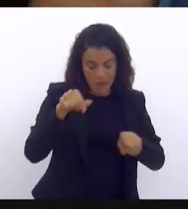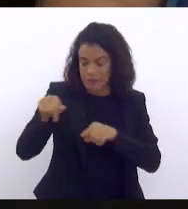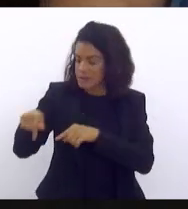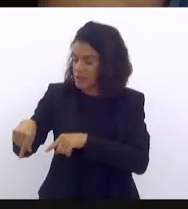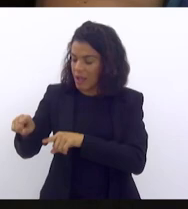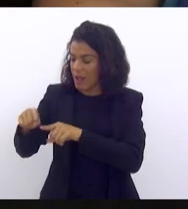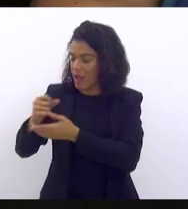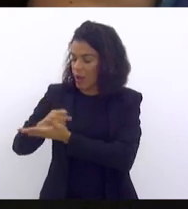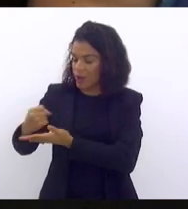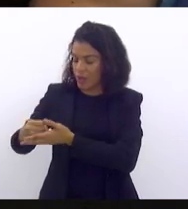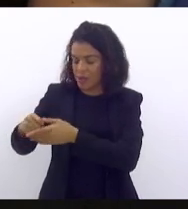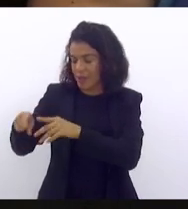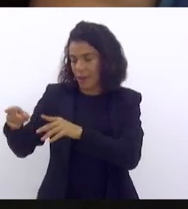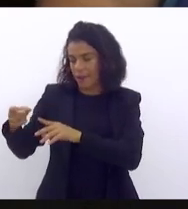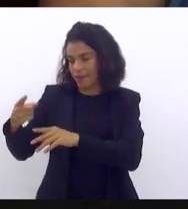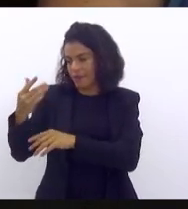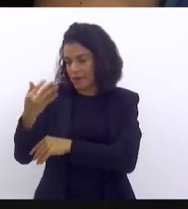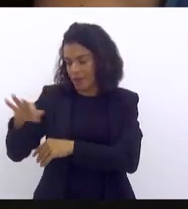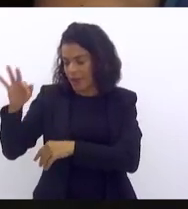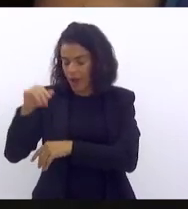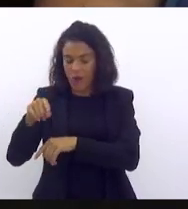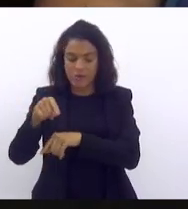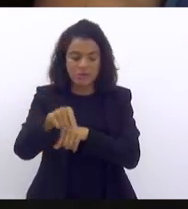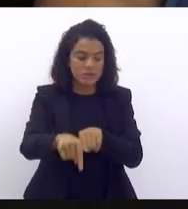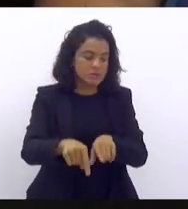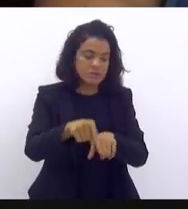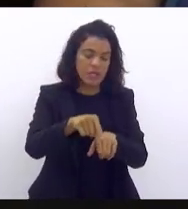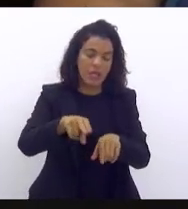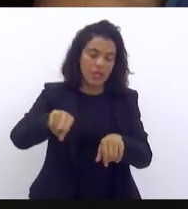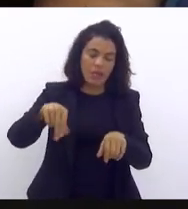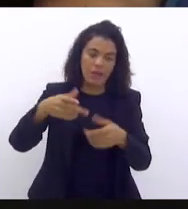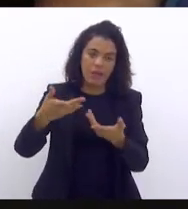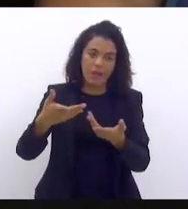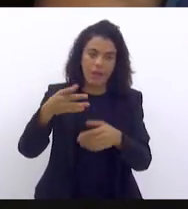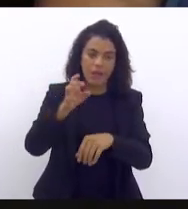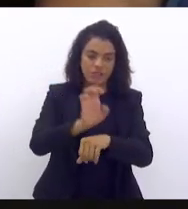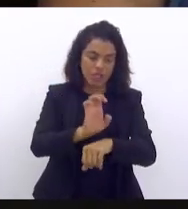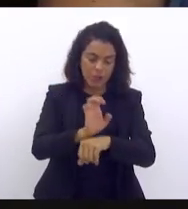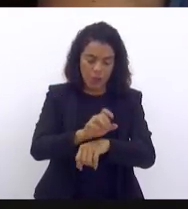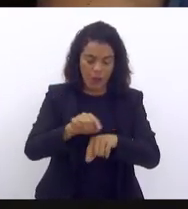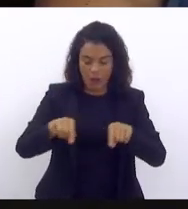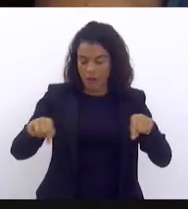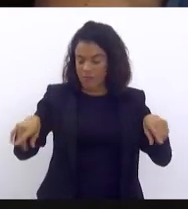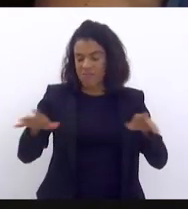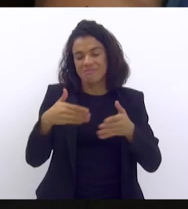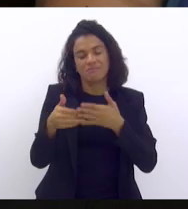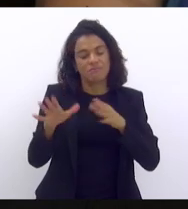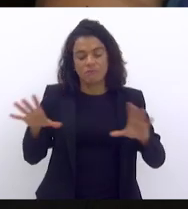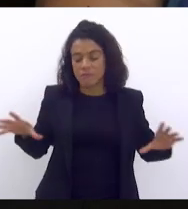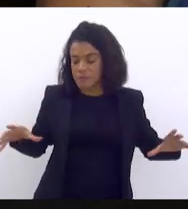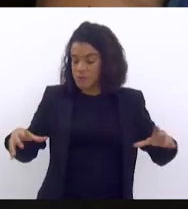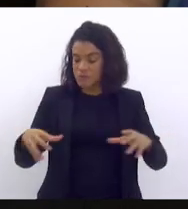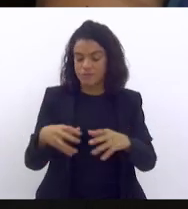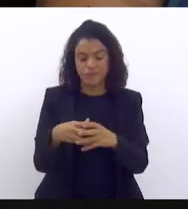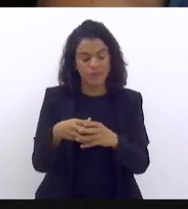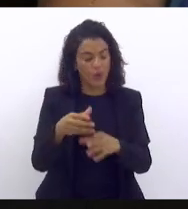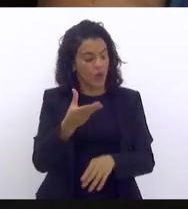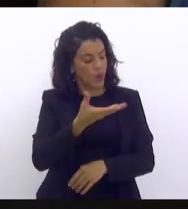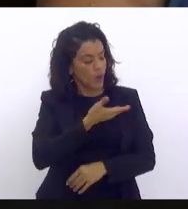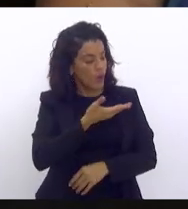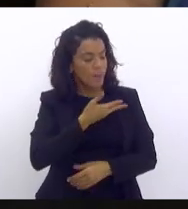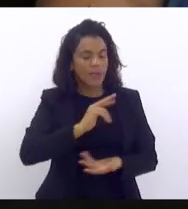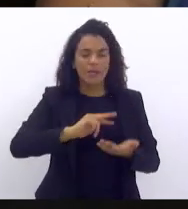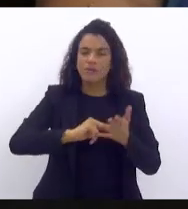se é contratado, se ele é da União, se é do governo federal. O importante é o seguinte, companheiro é aquele com